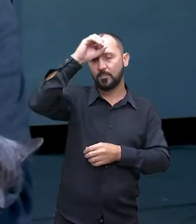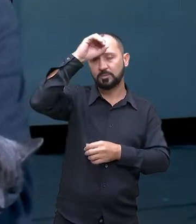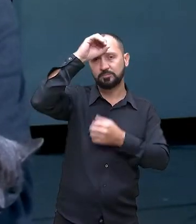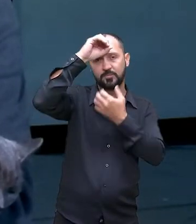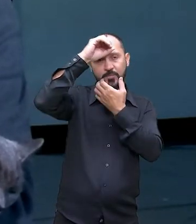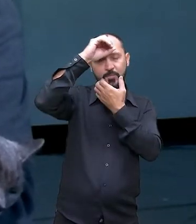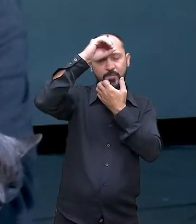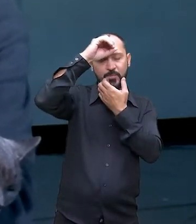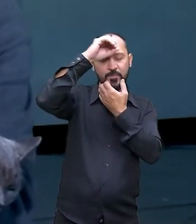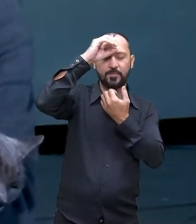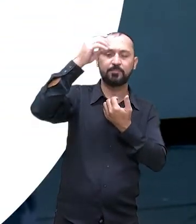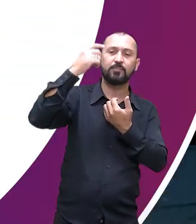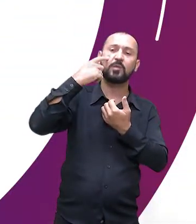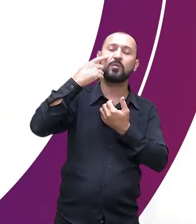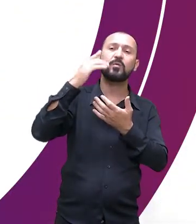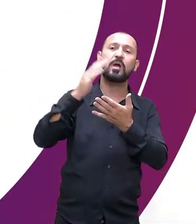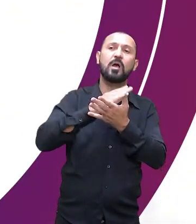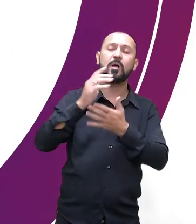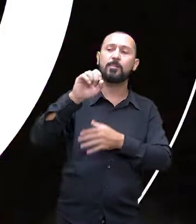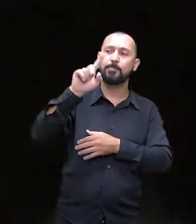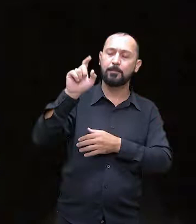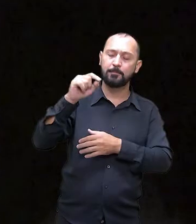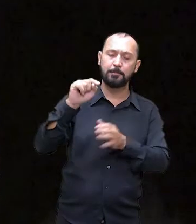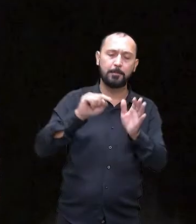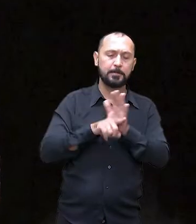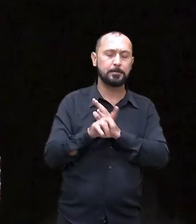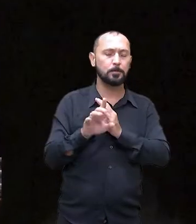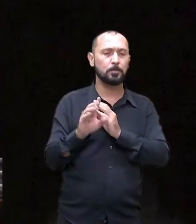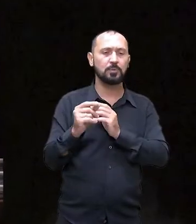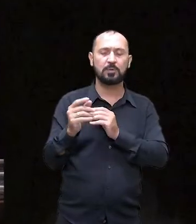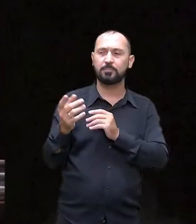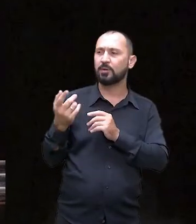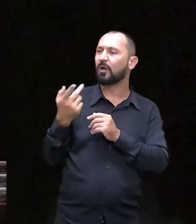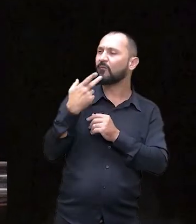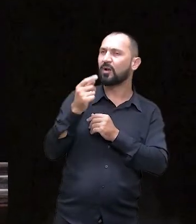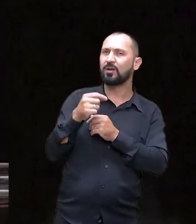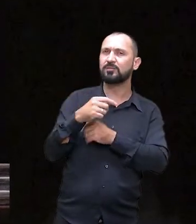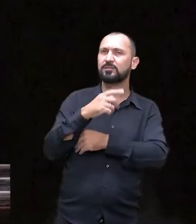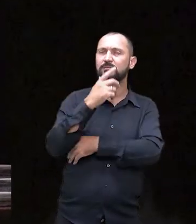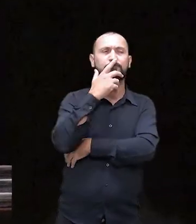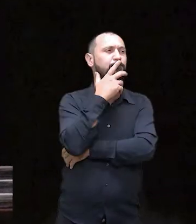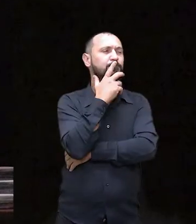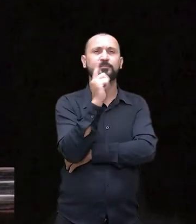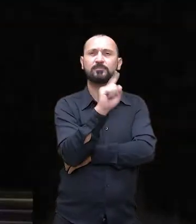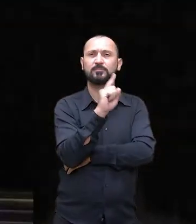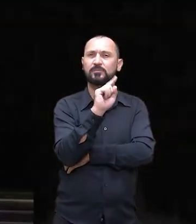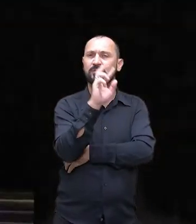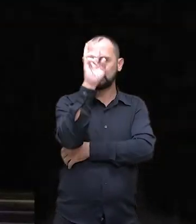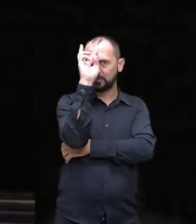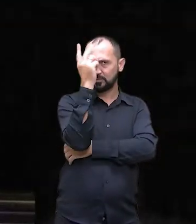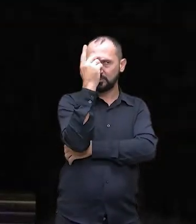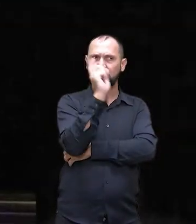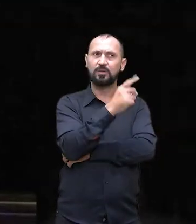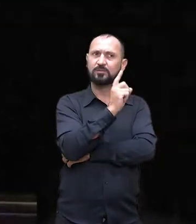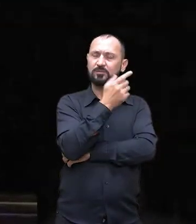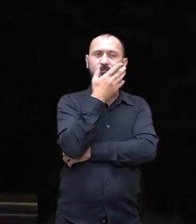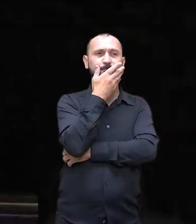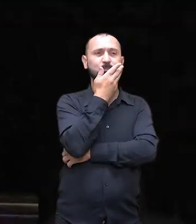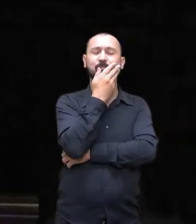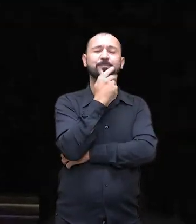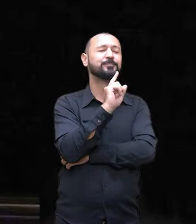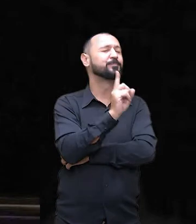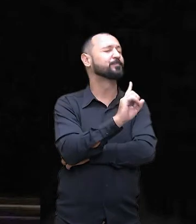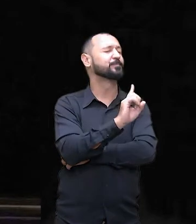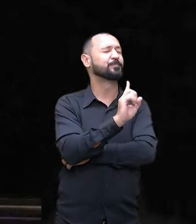isso, não é isso, não é isso, né? E eu sofri bastante, porque eu me encontro nessa estrutura,